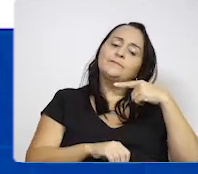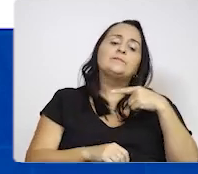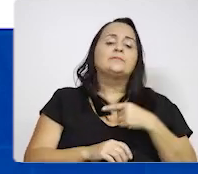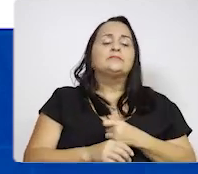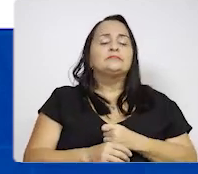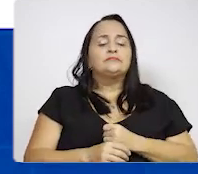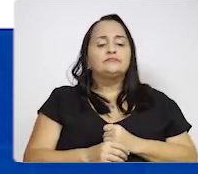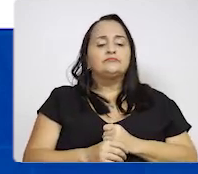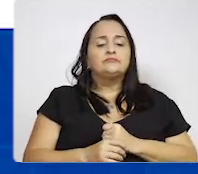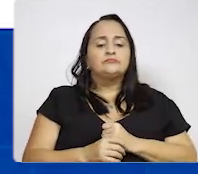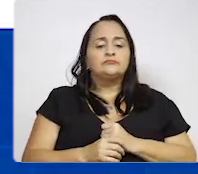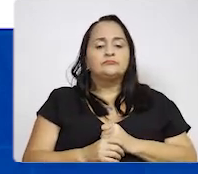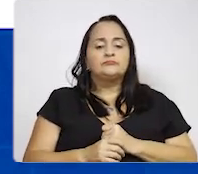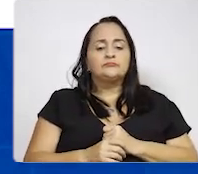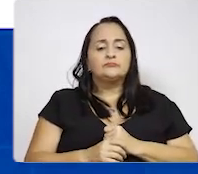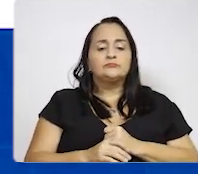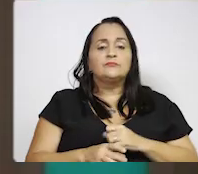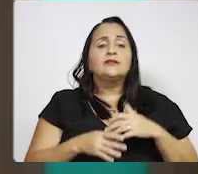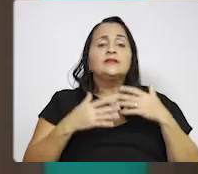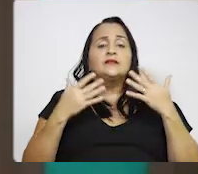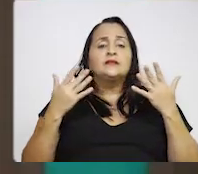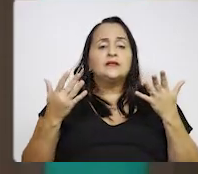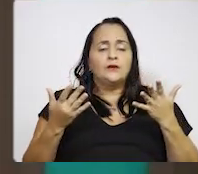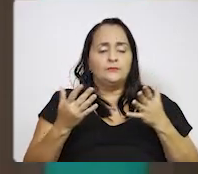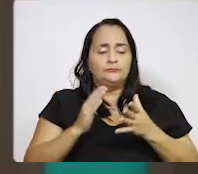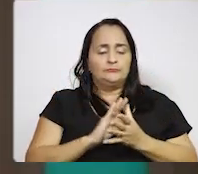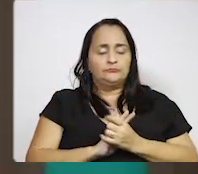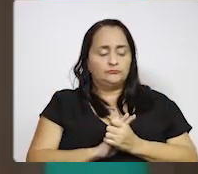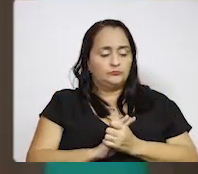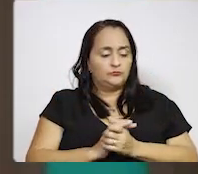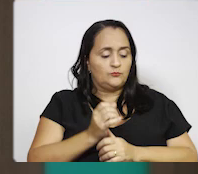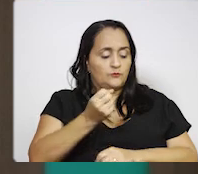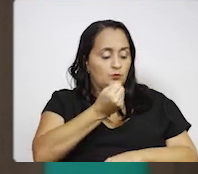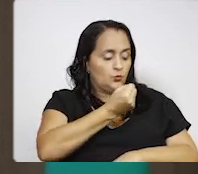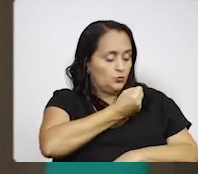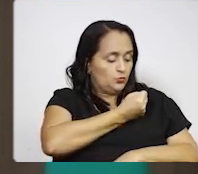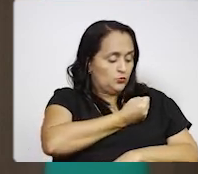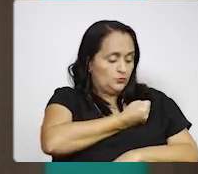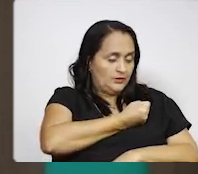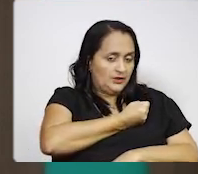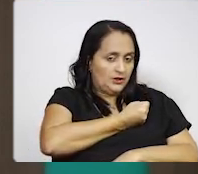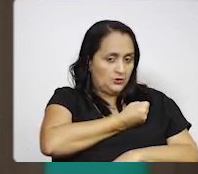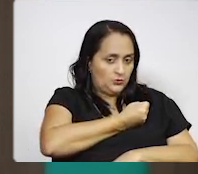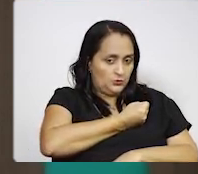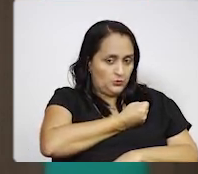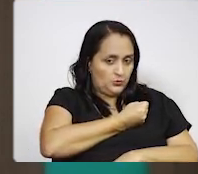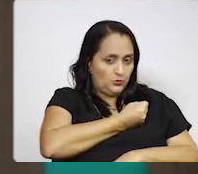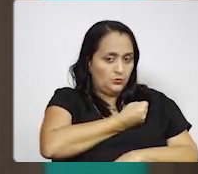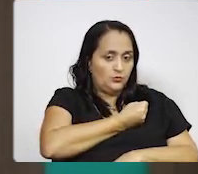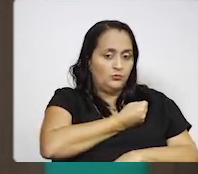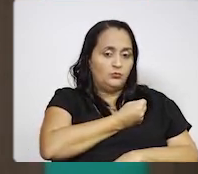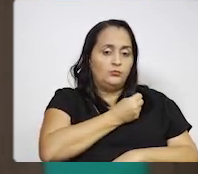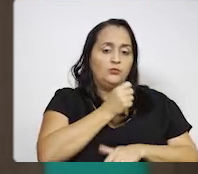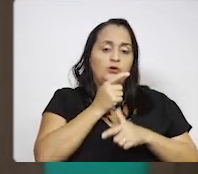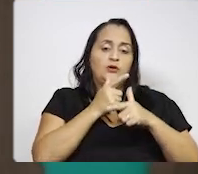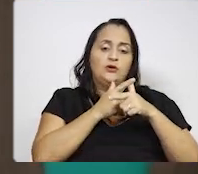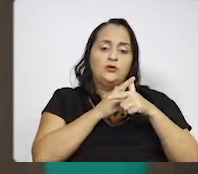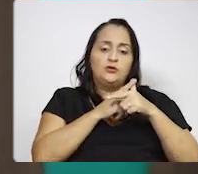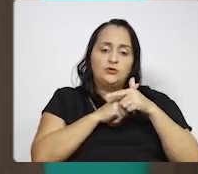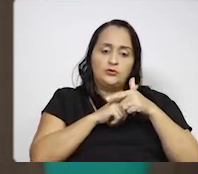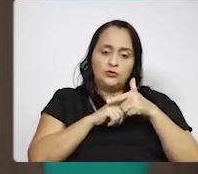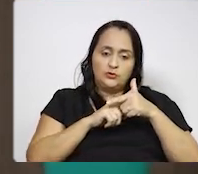10 quartos. O numerador sempre vai ser meu dividendo, que é que eu